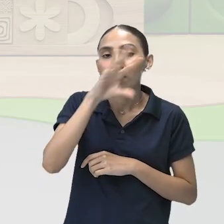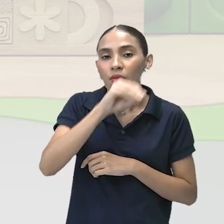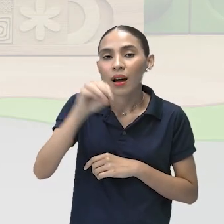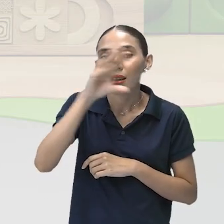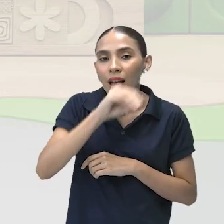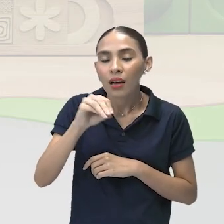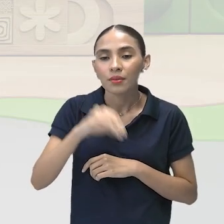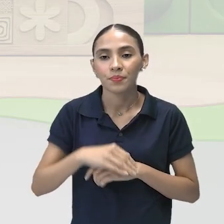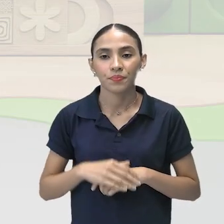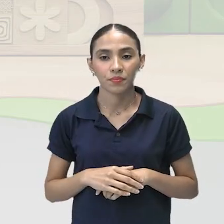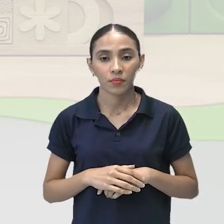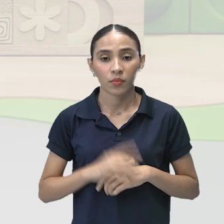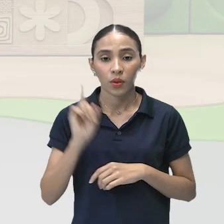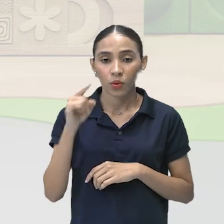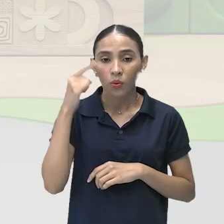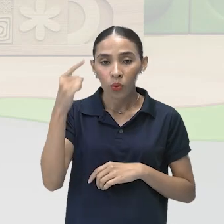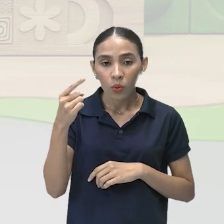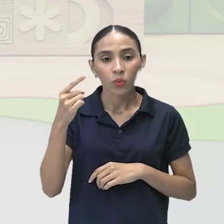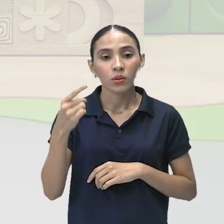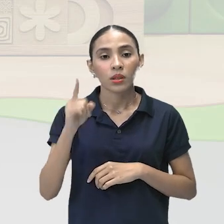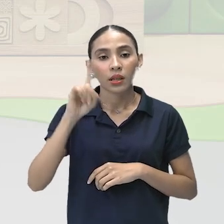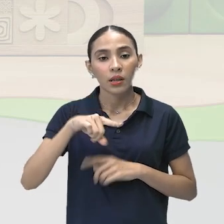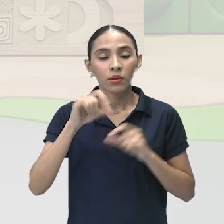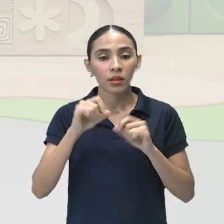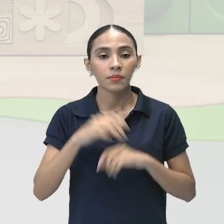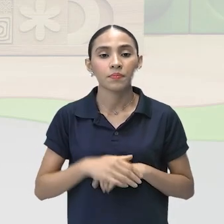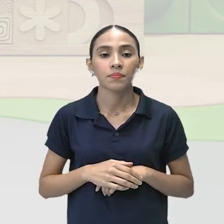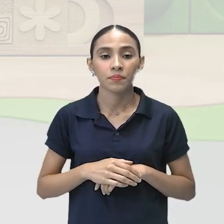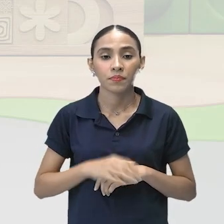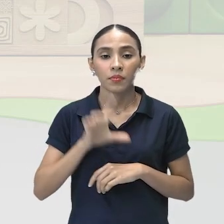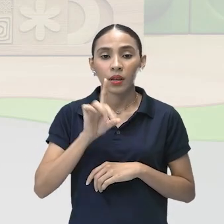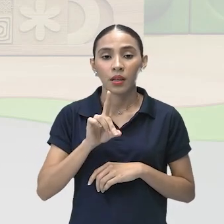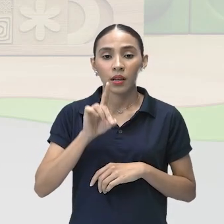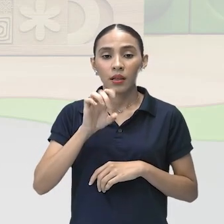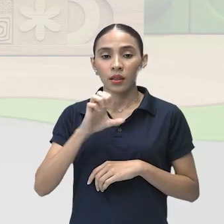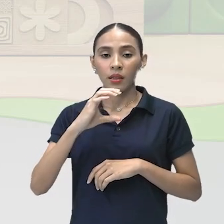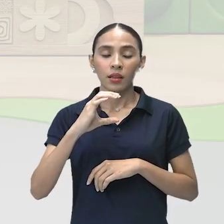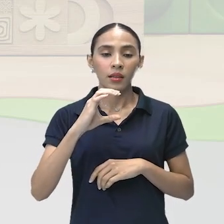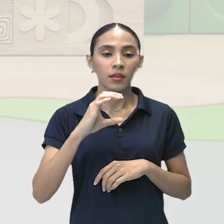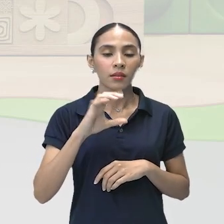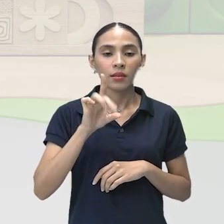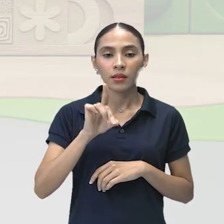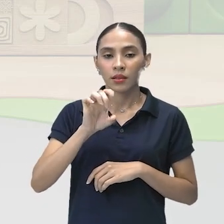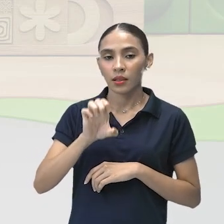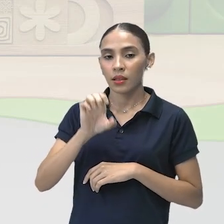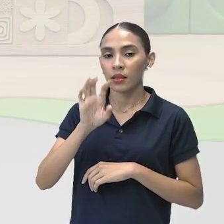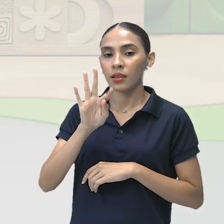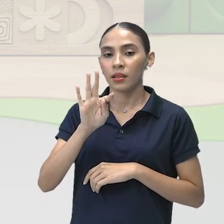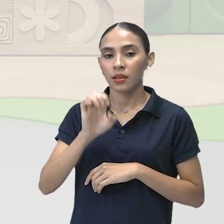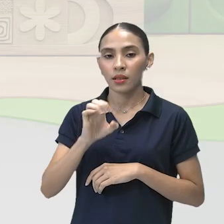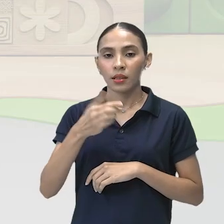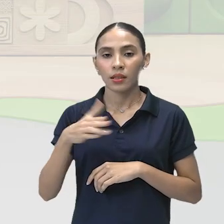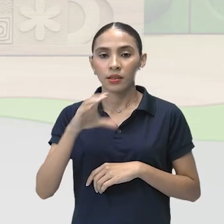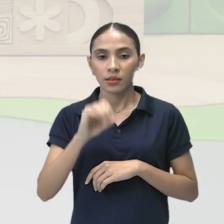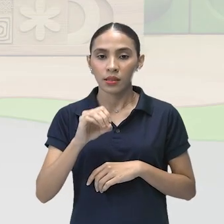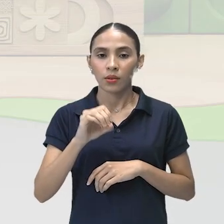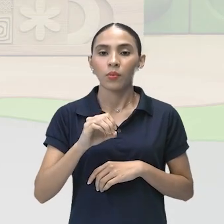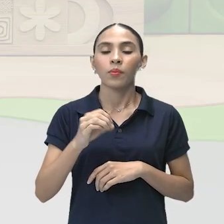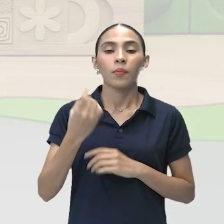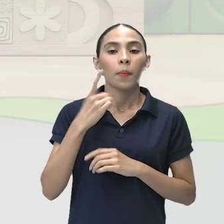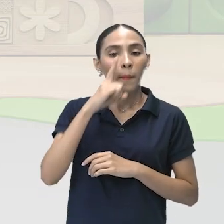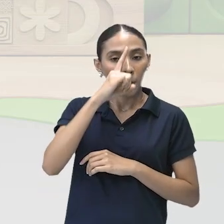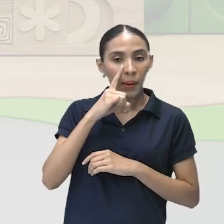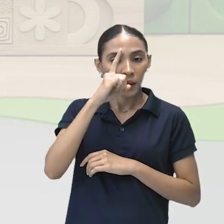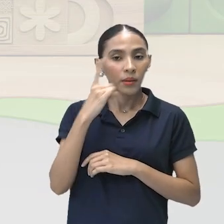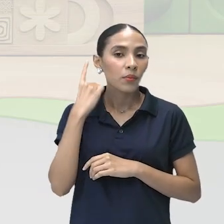produzindo o som. Outra questão é a detecção de perigo. Então, o ouvido é sensível a sons que